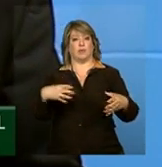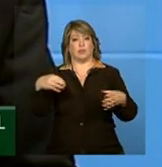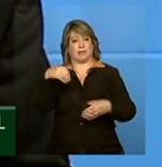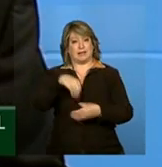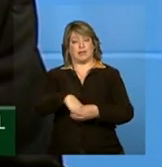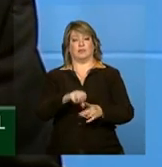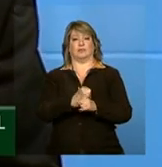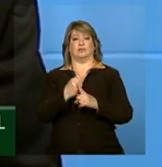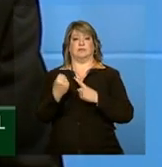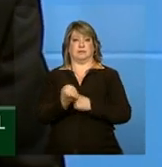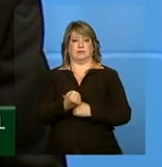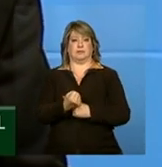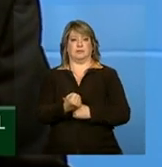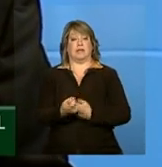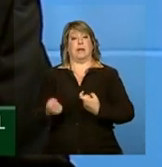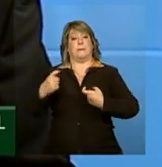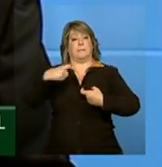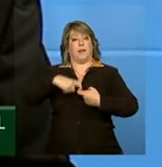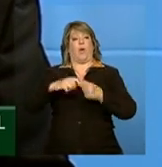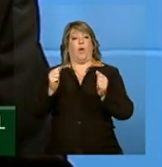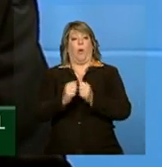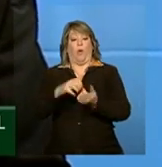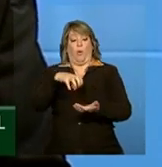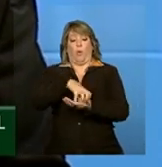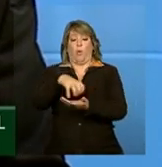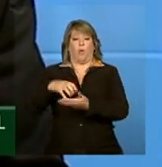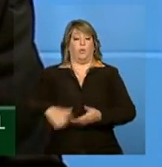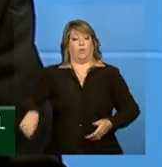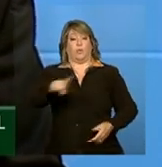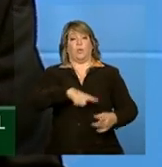sociedade. Parceria com as comunidades locais.